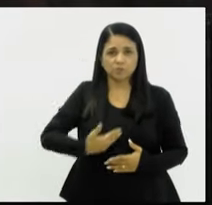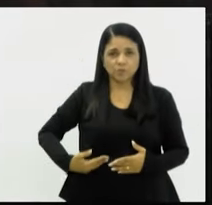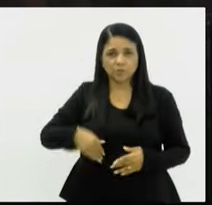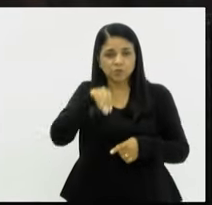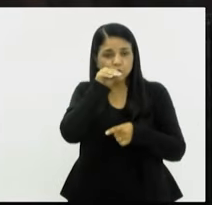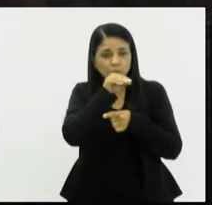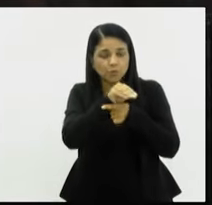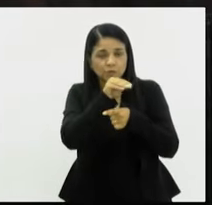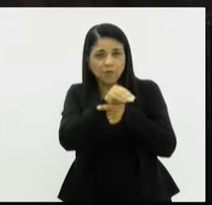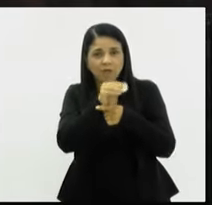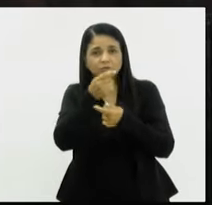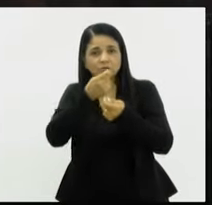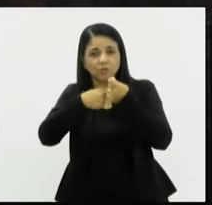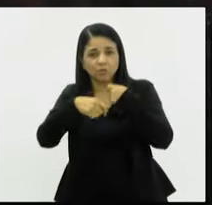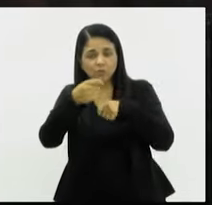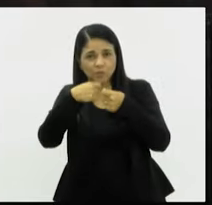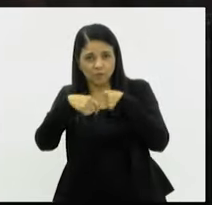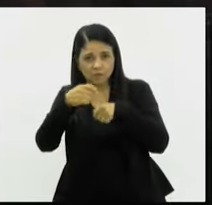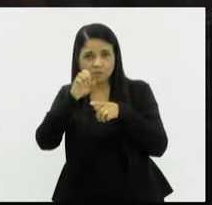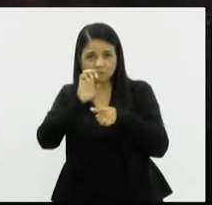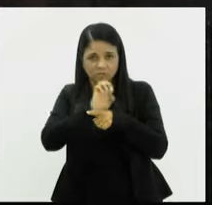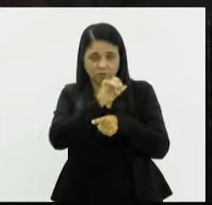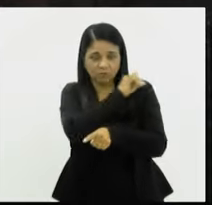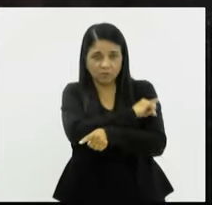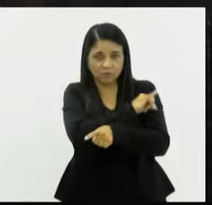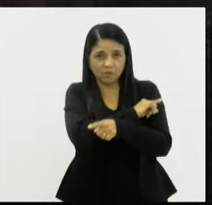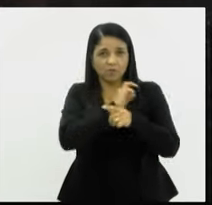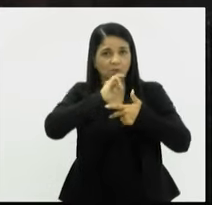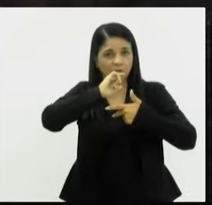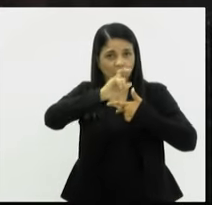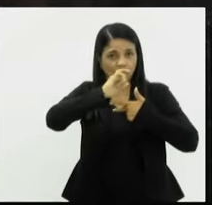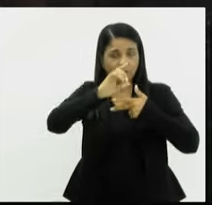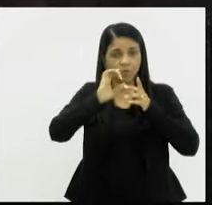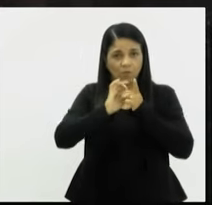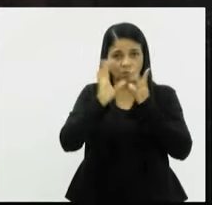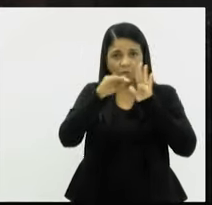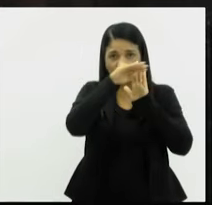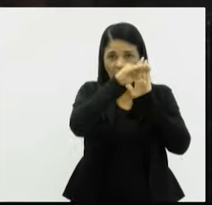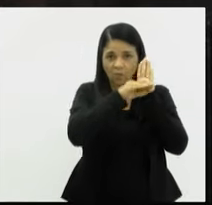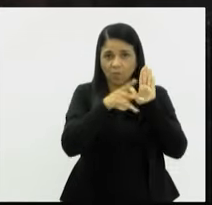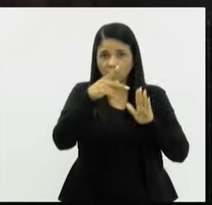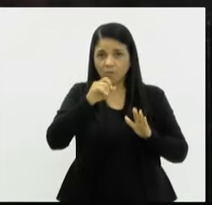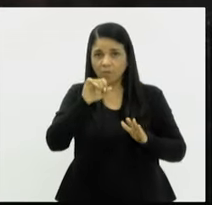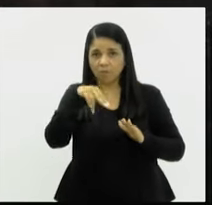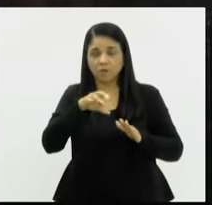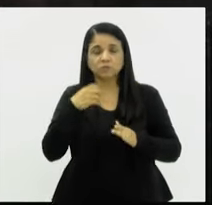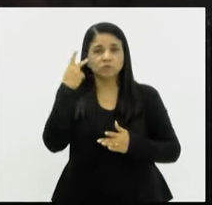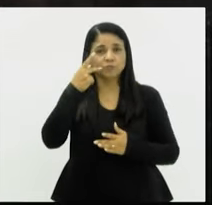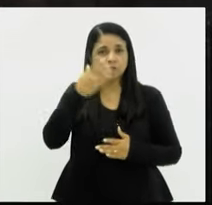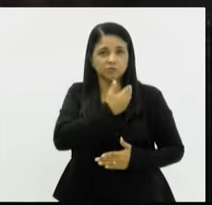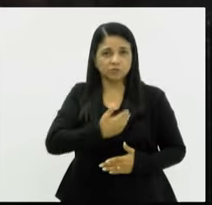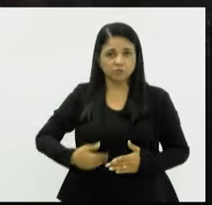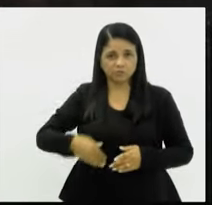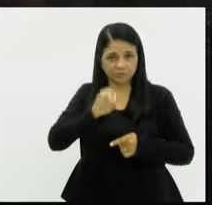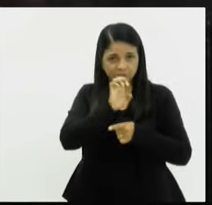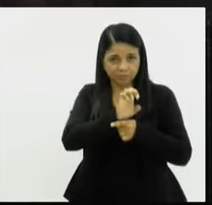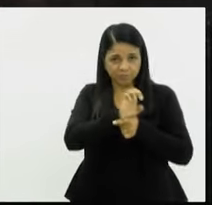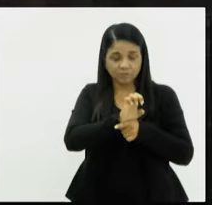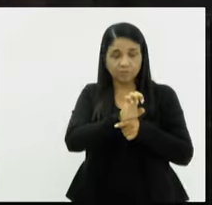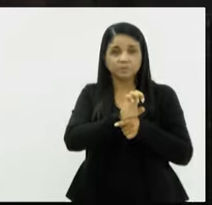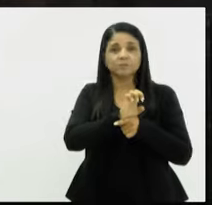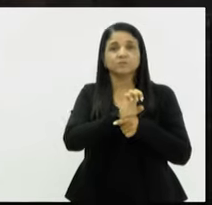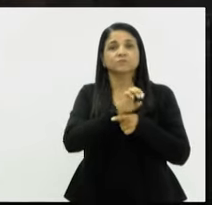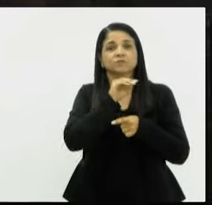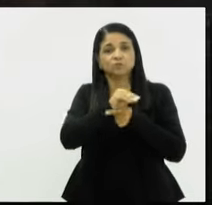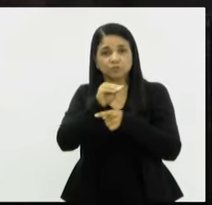cuidado no Estado do Rio de Janeiro e autoriza o Poder Executivo Estadual a criar um plano estadual de políticas públicas do cuidado. Como já